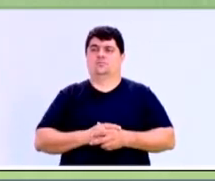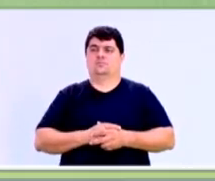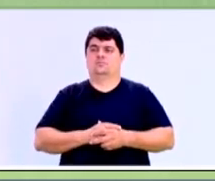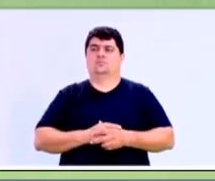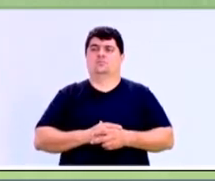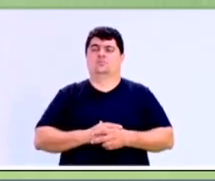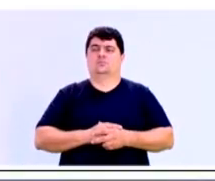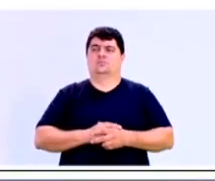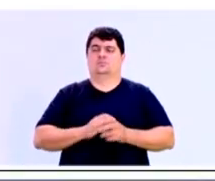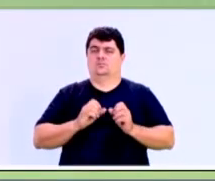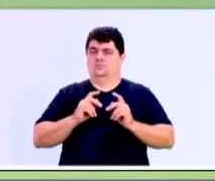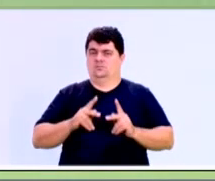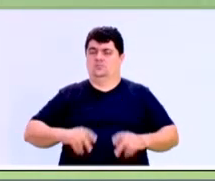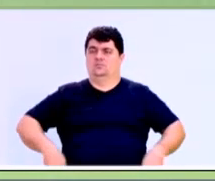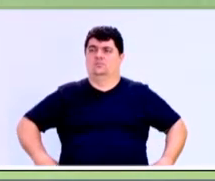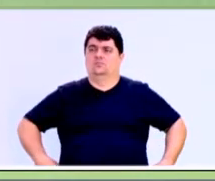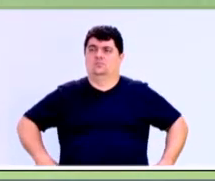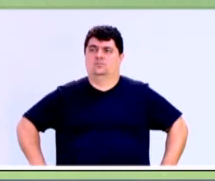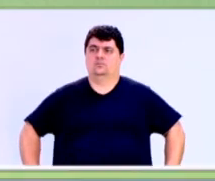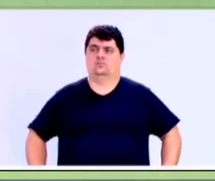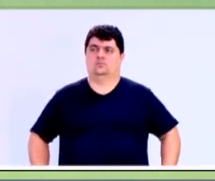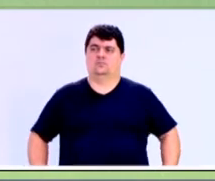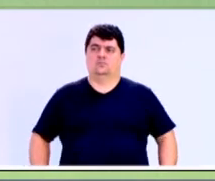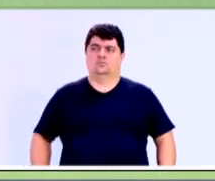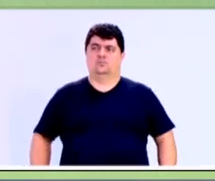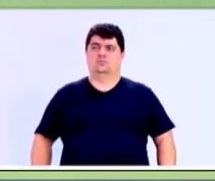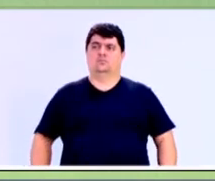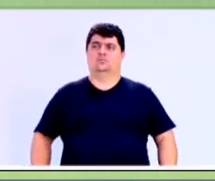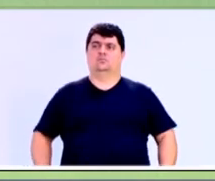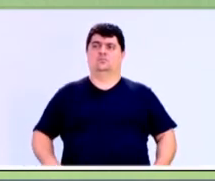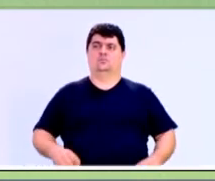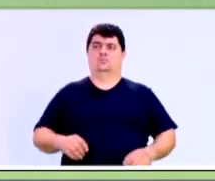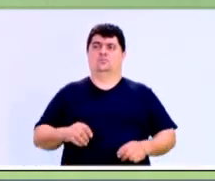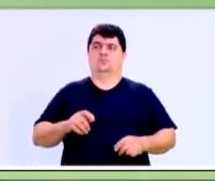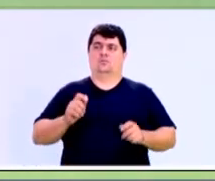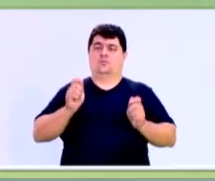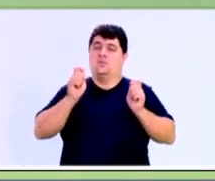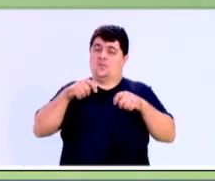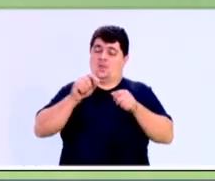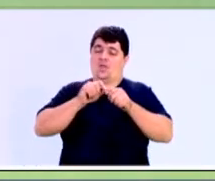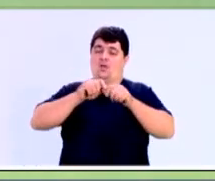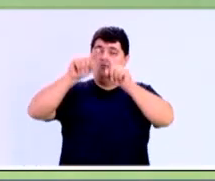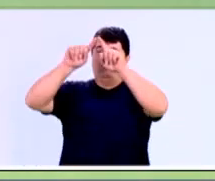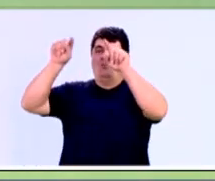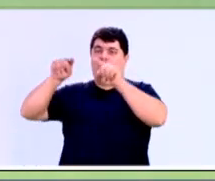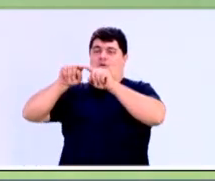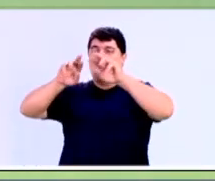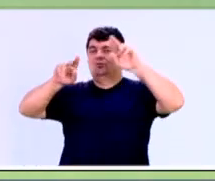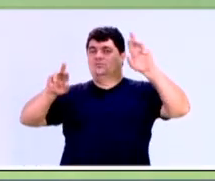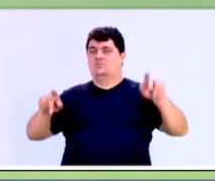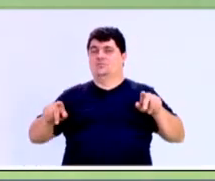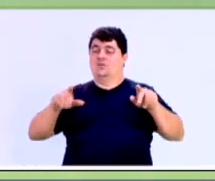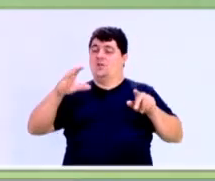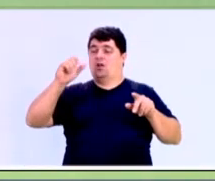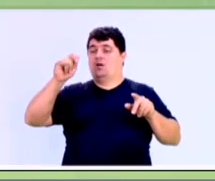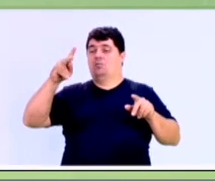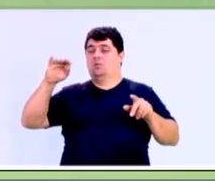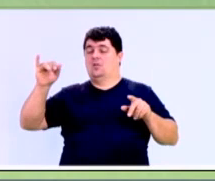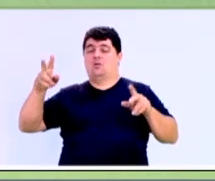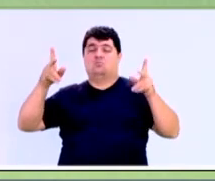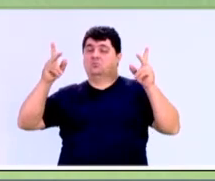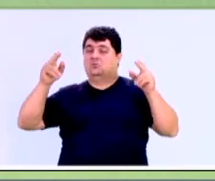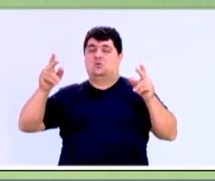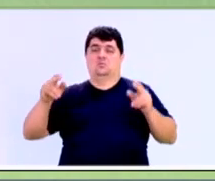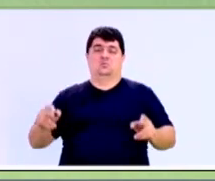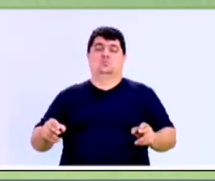7.900. Ok? Então, o que eu quero dizer? O saldo de tesouraria é encontrado também. Se eu pegar capital de giro menos necessidade de capital de giro.